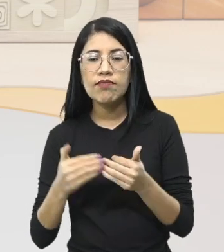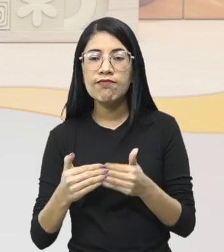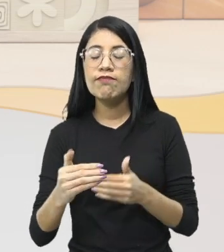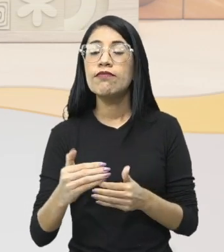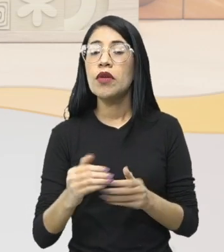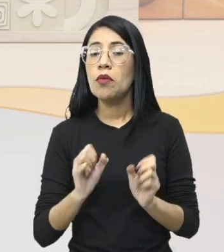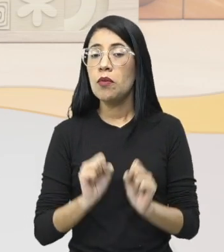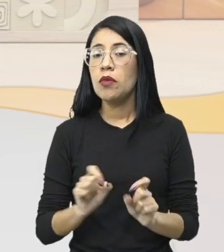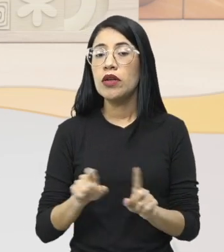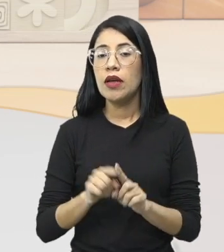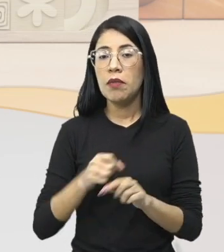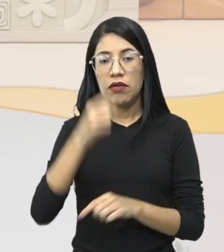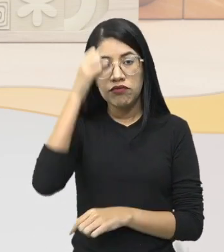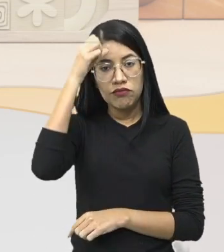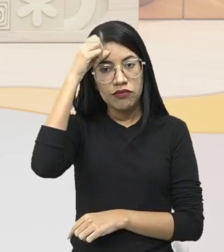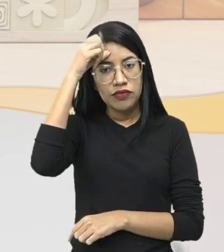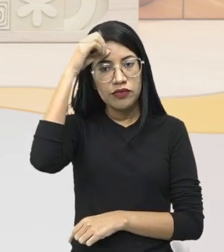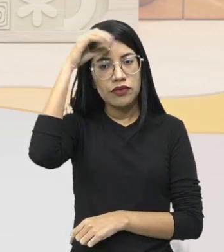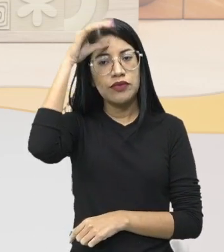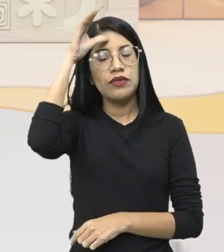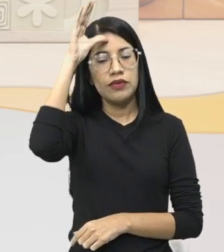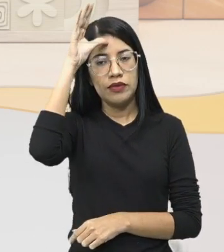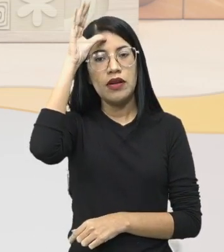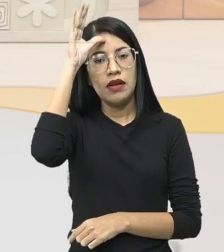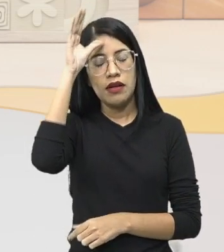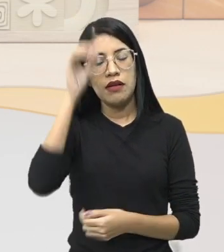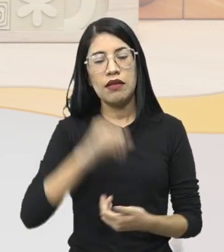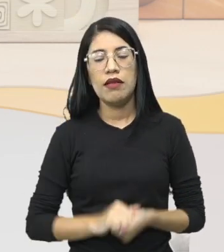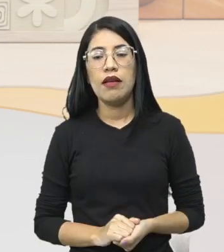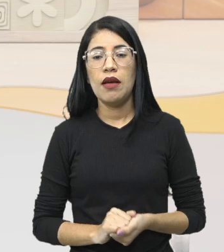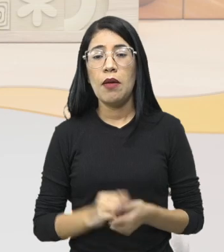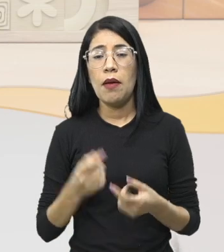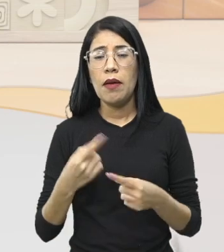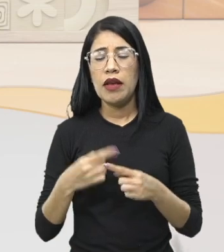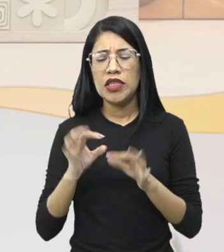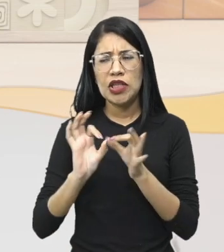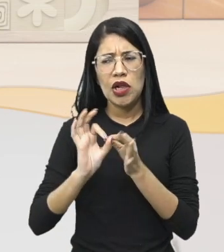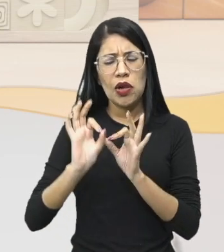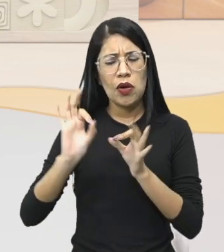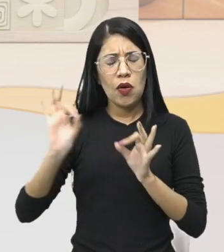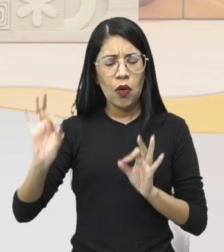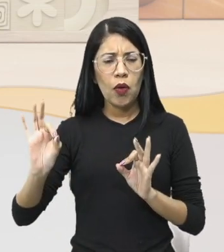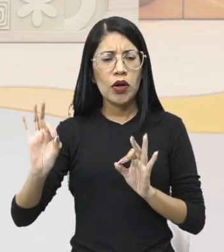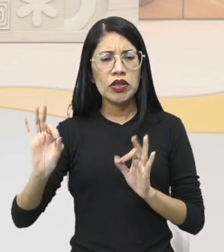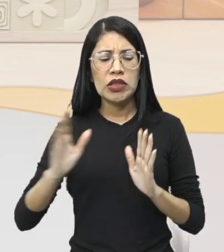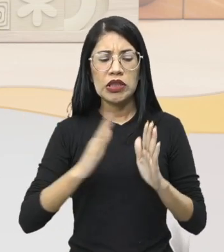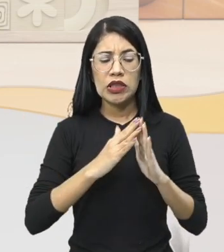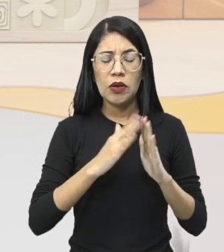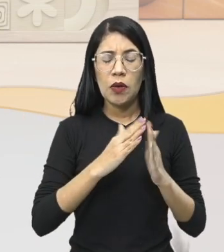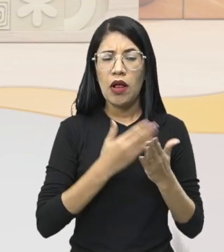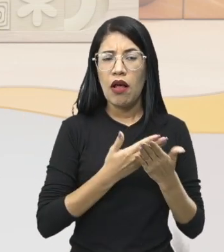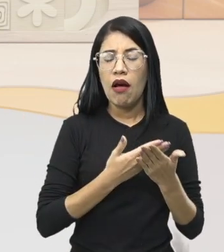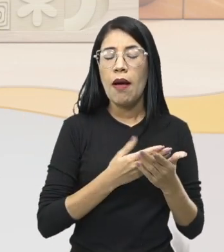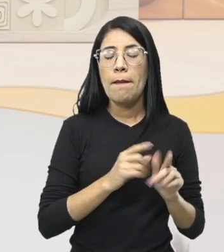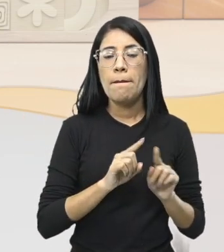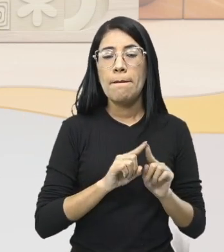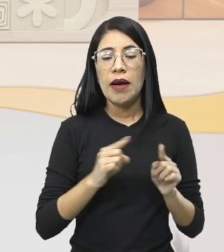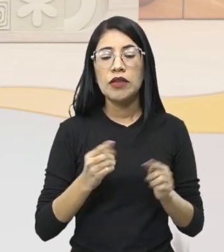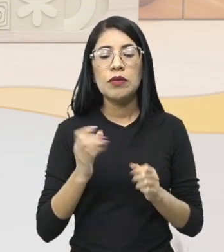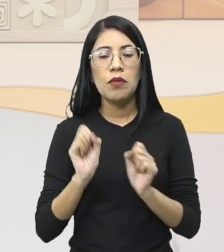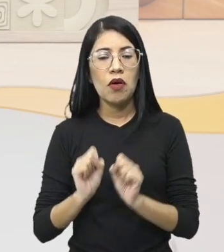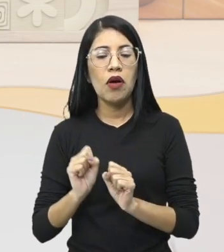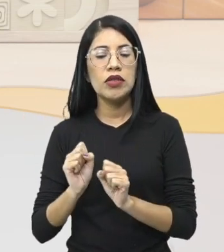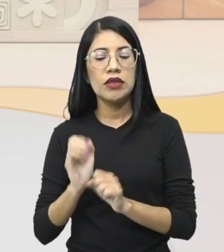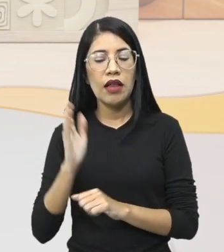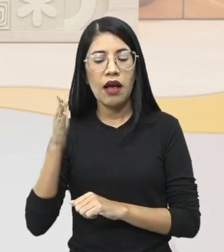pode aí, por exemplo, aprimorar o nosso conhecimento. Já da gente estar ali longe, né, estudando, mas você também pode estar ali